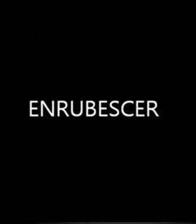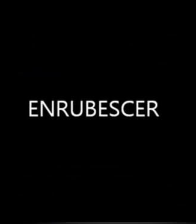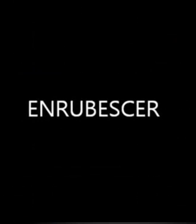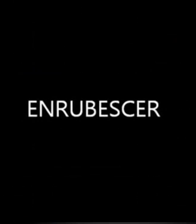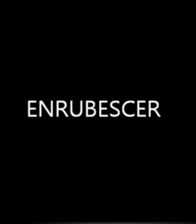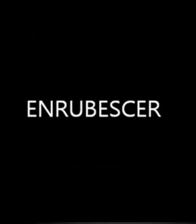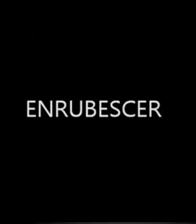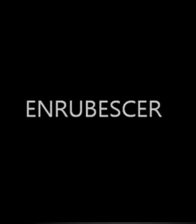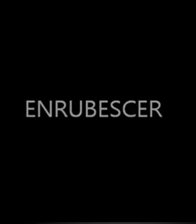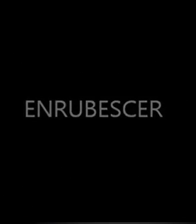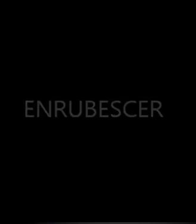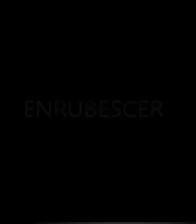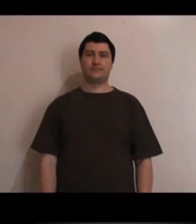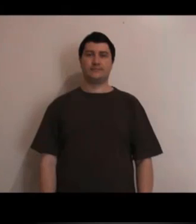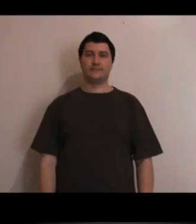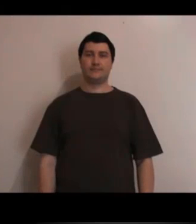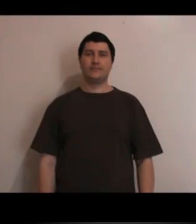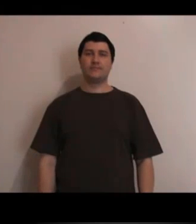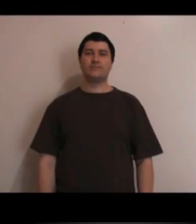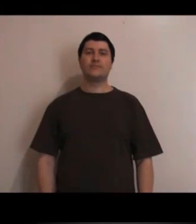Enrubescer.